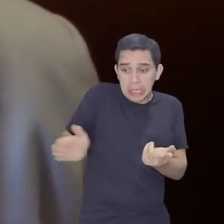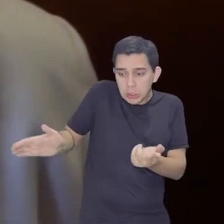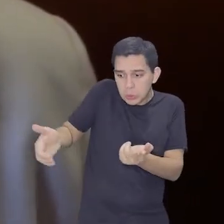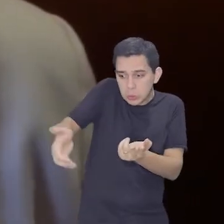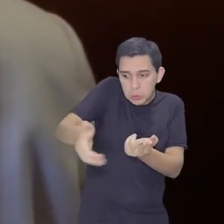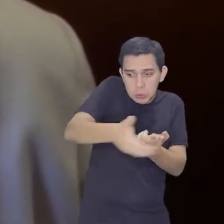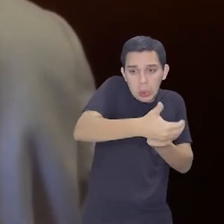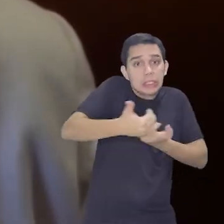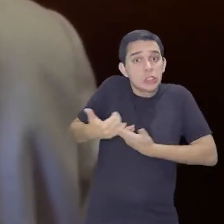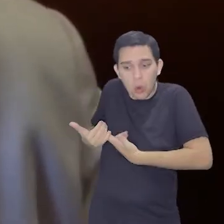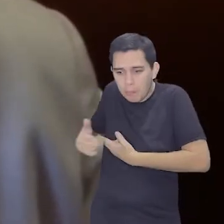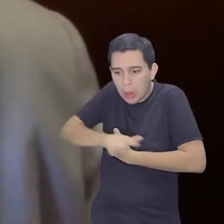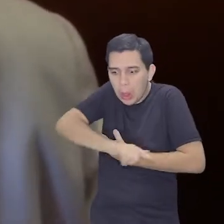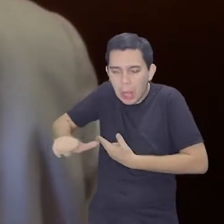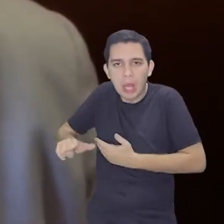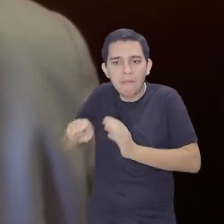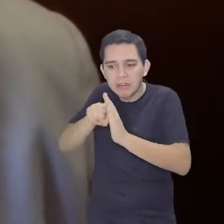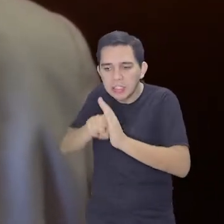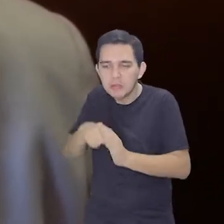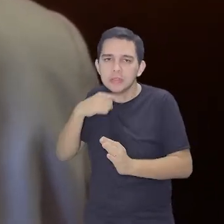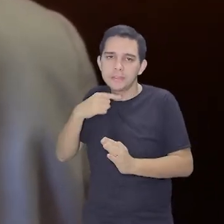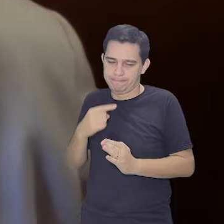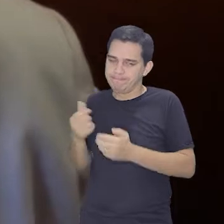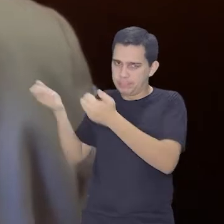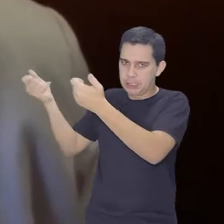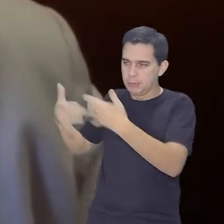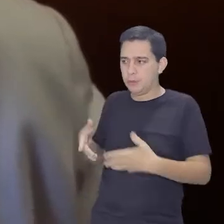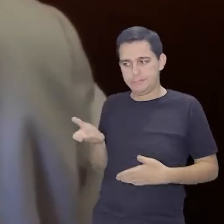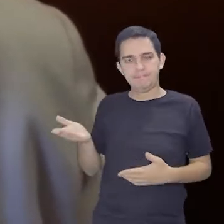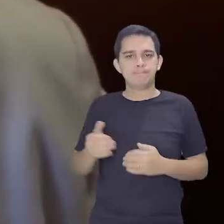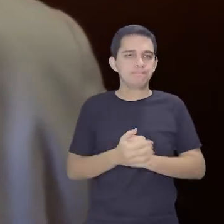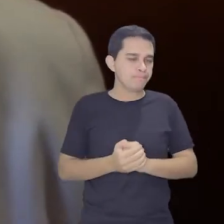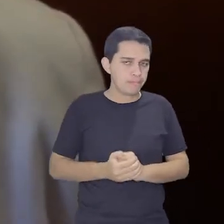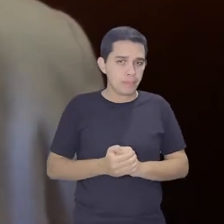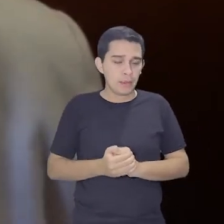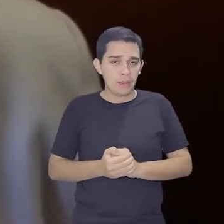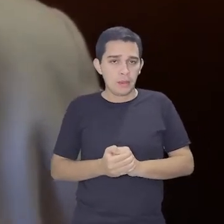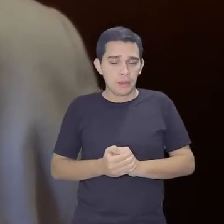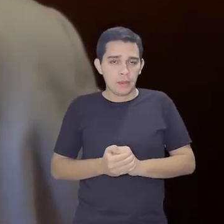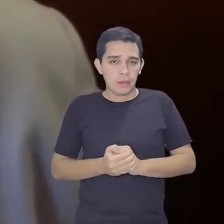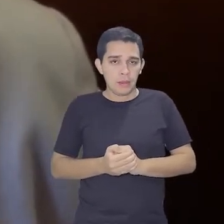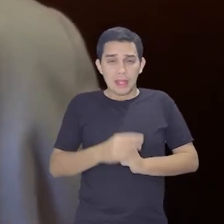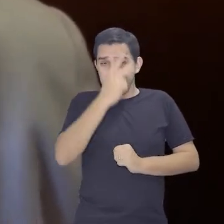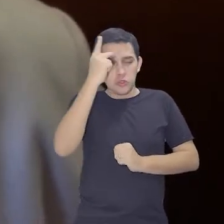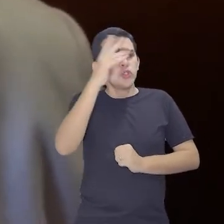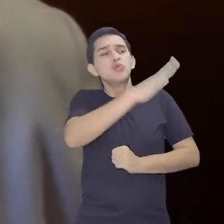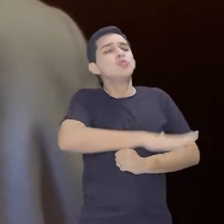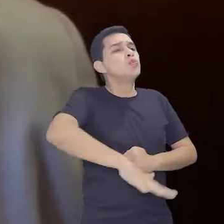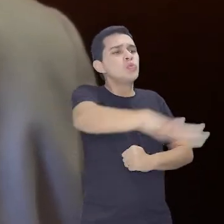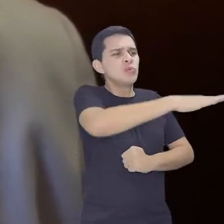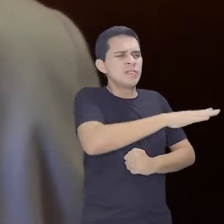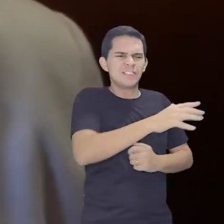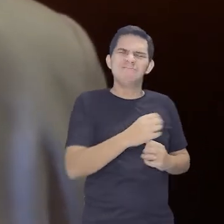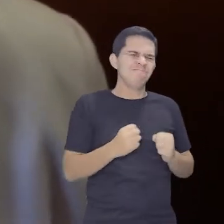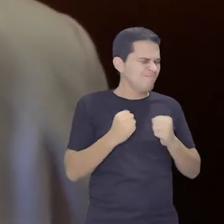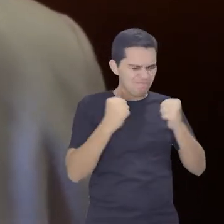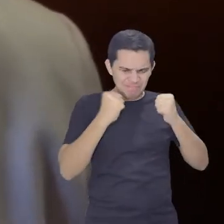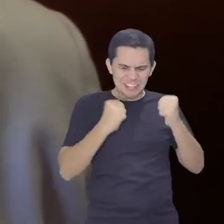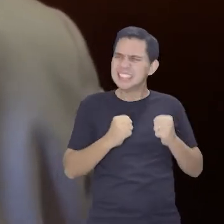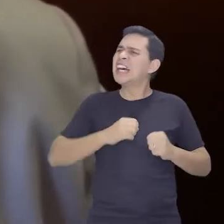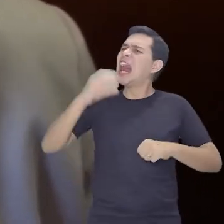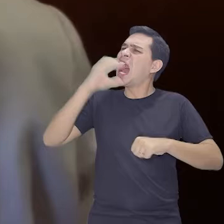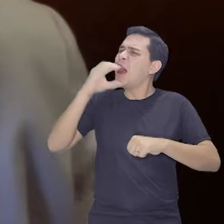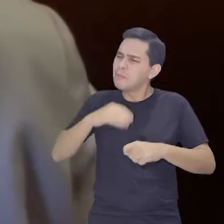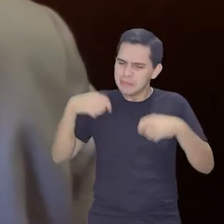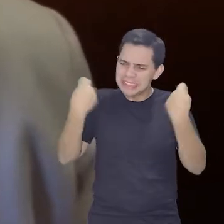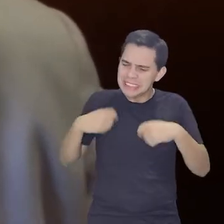sociedade tem uma certa pressa e quer ver um resultado, mas a investigação ela tem que ter um compromisso primeiro